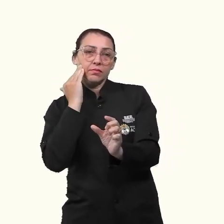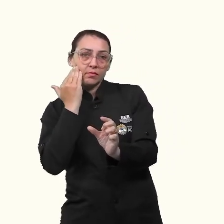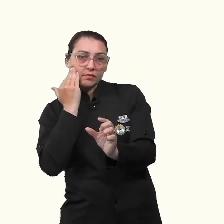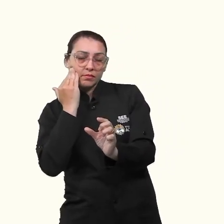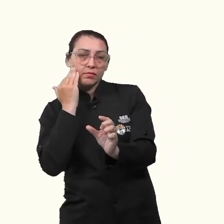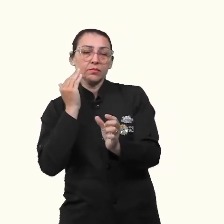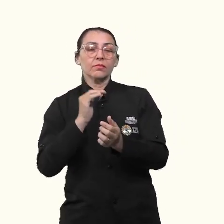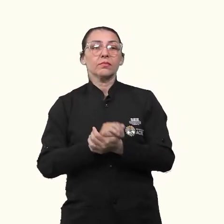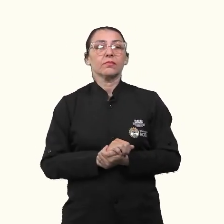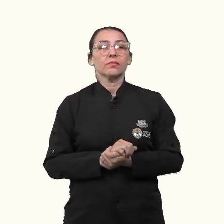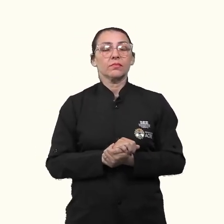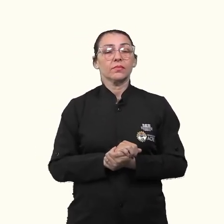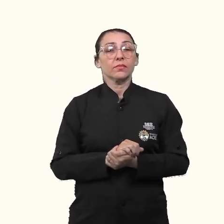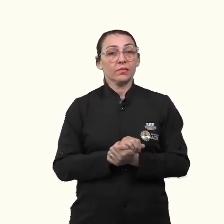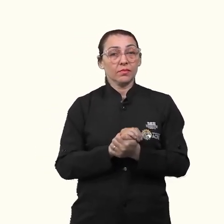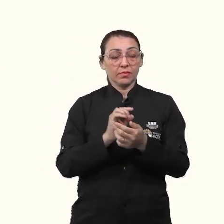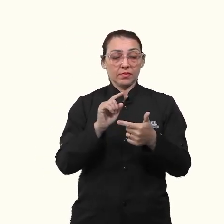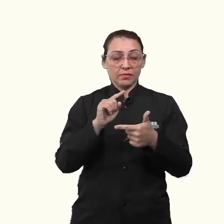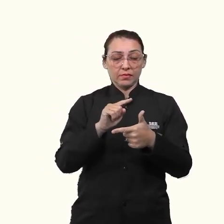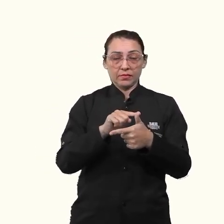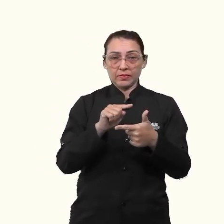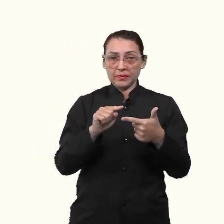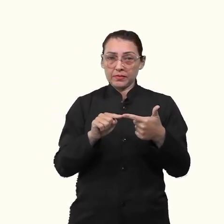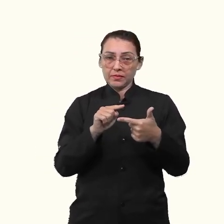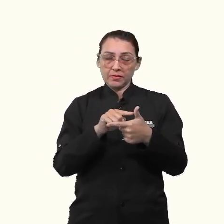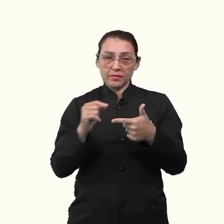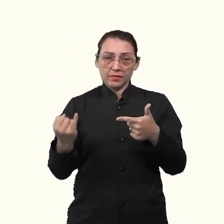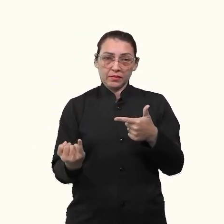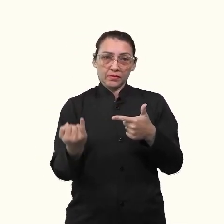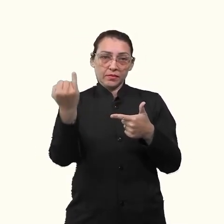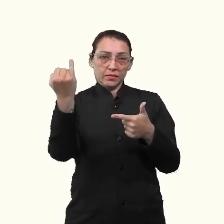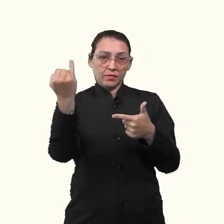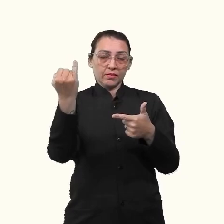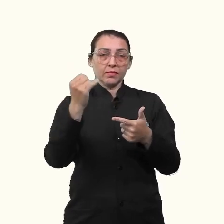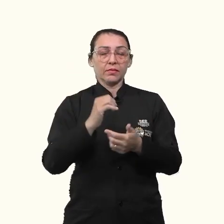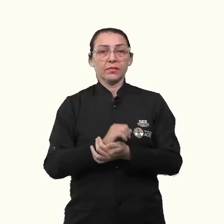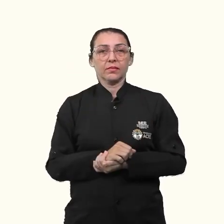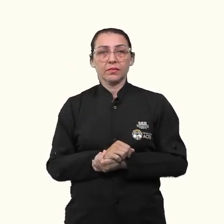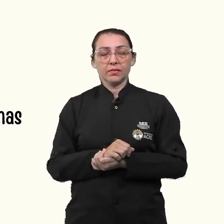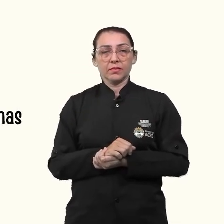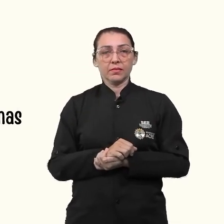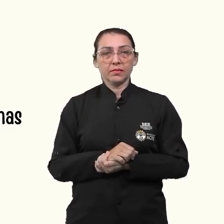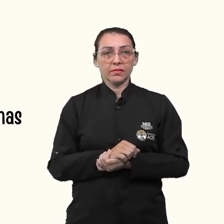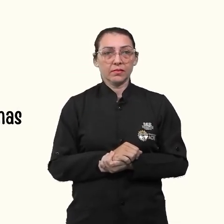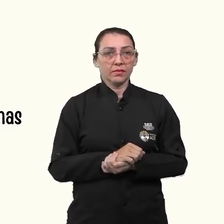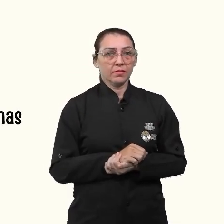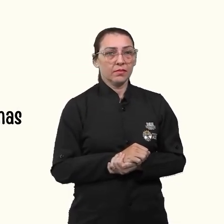que seria esses dois pontos chaves a respeito do conteúdo.